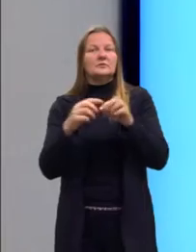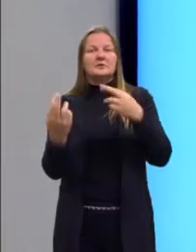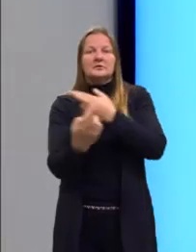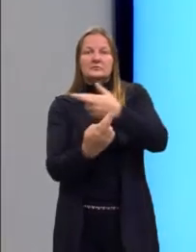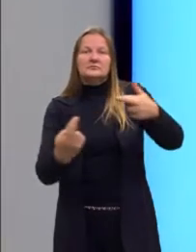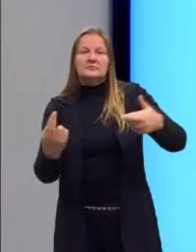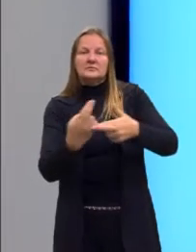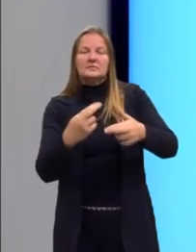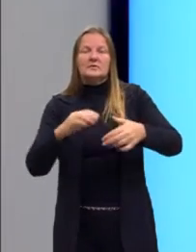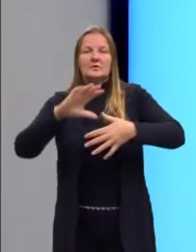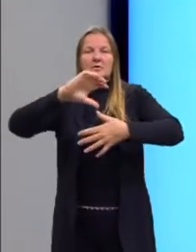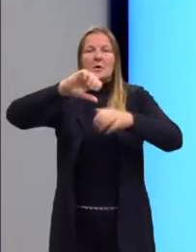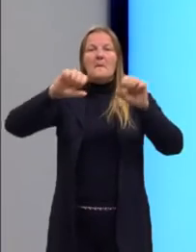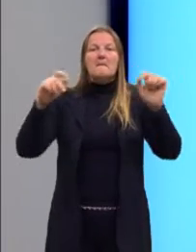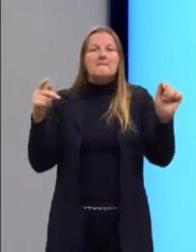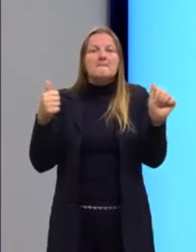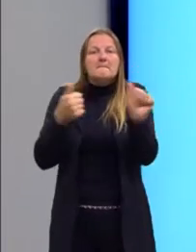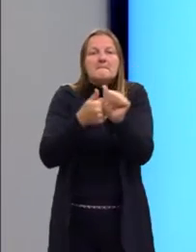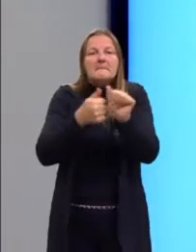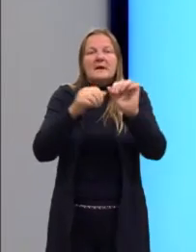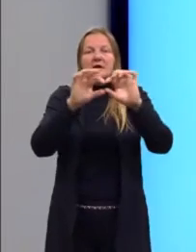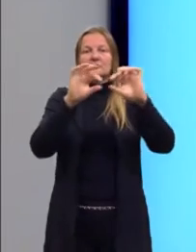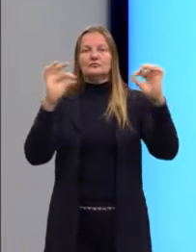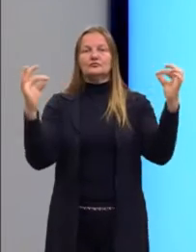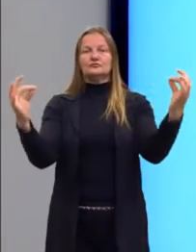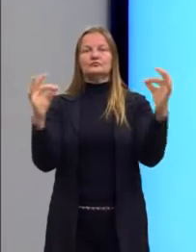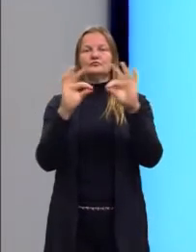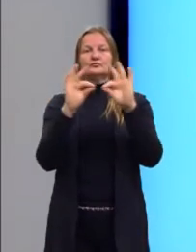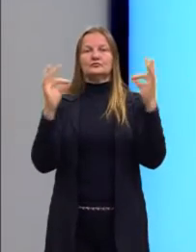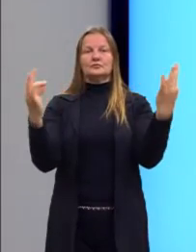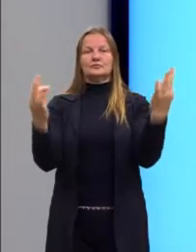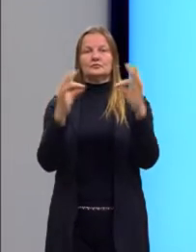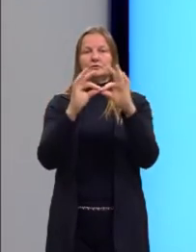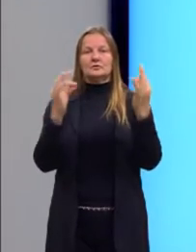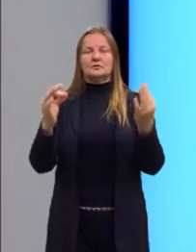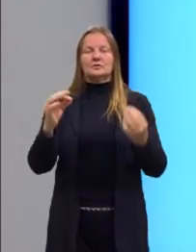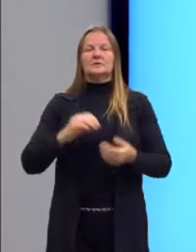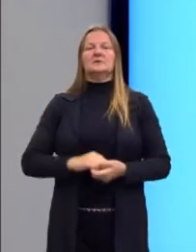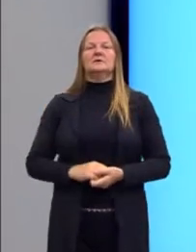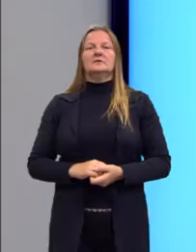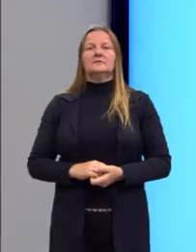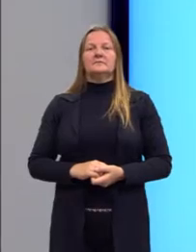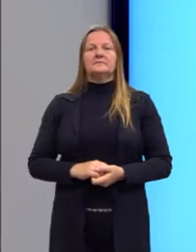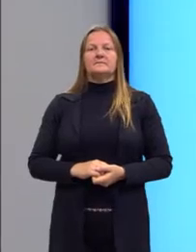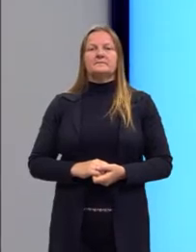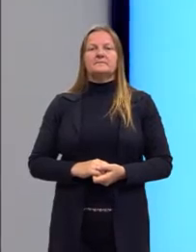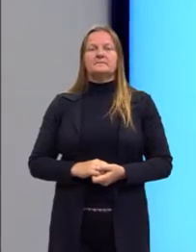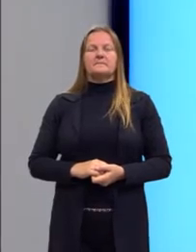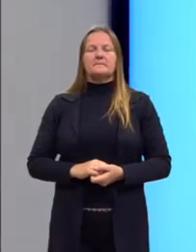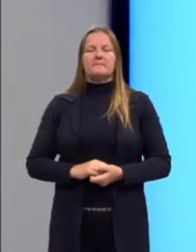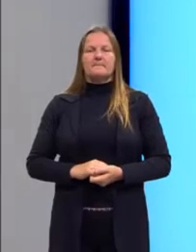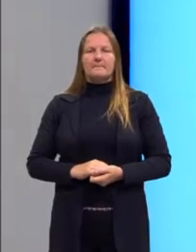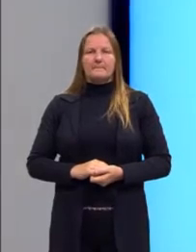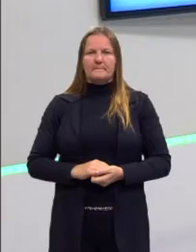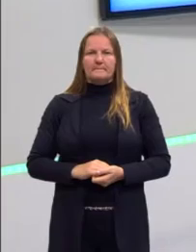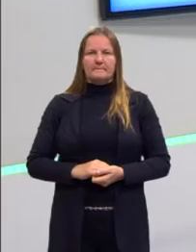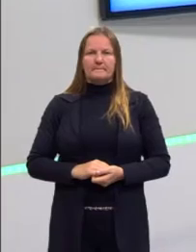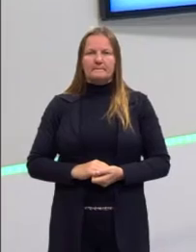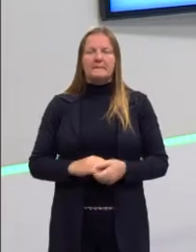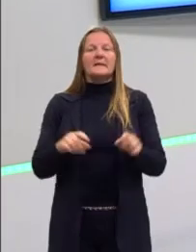aí mais próximo ao trópico vai depender aí da questão do ano é sazonal né